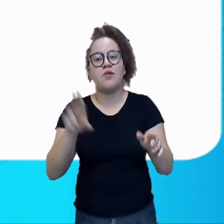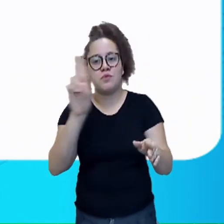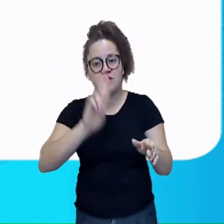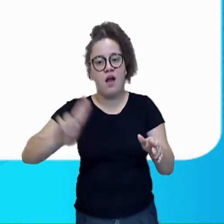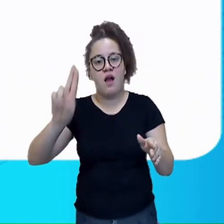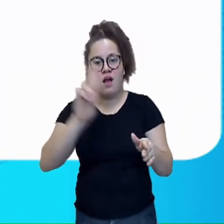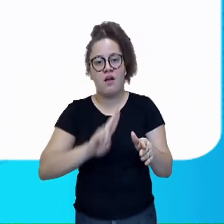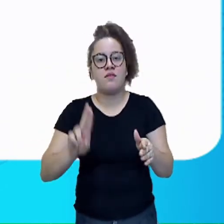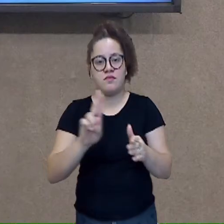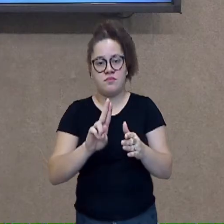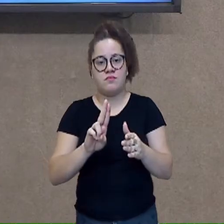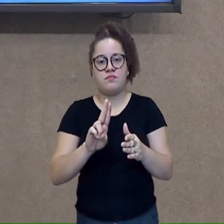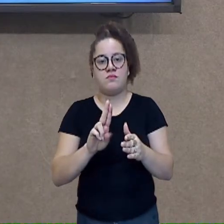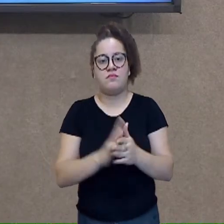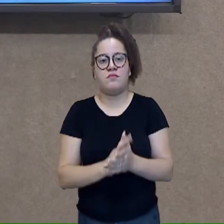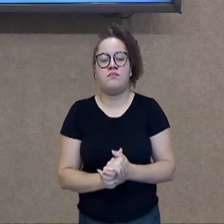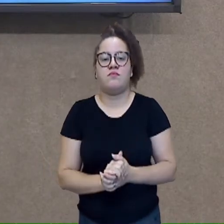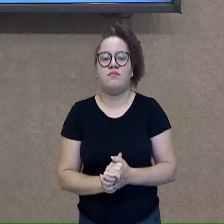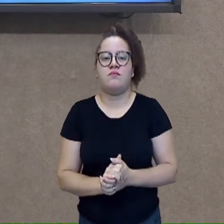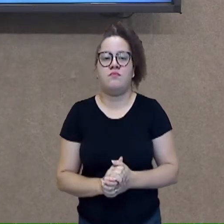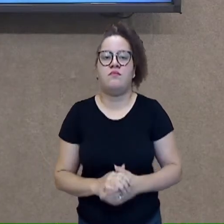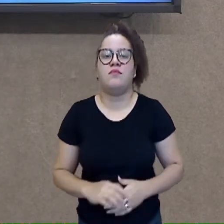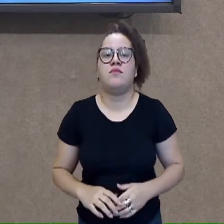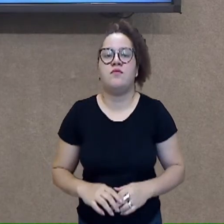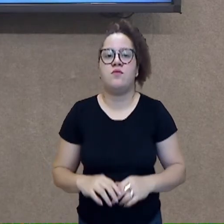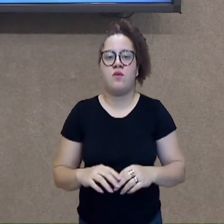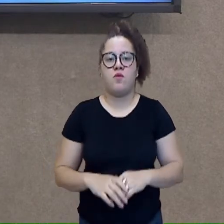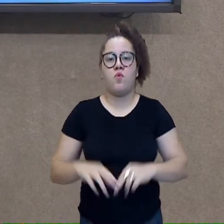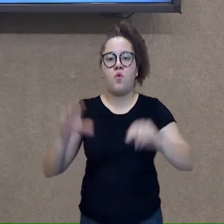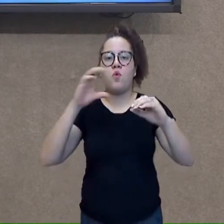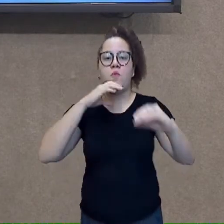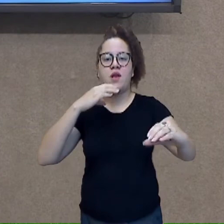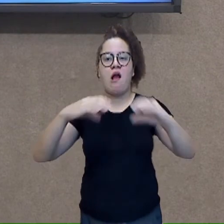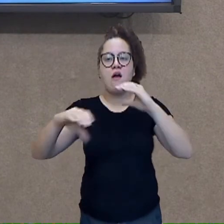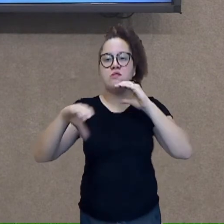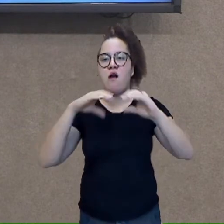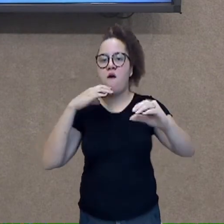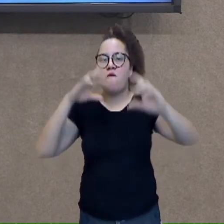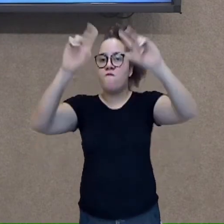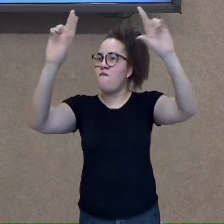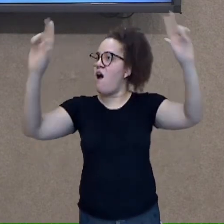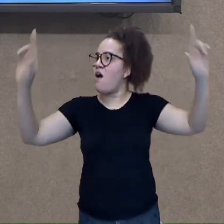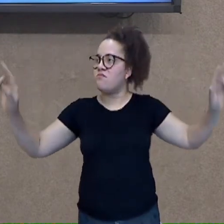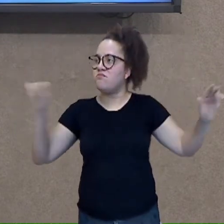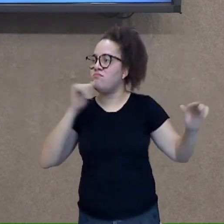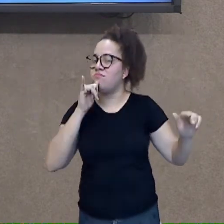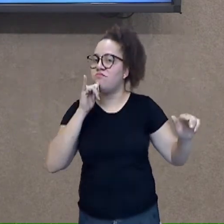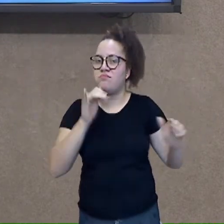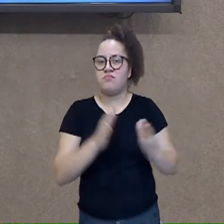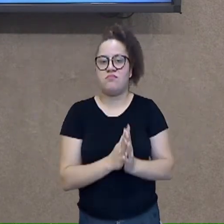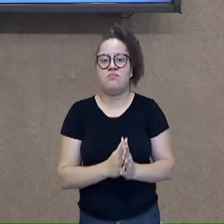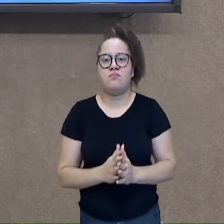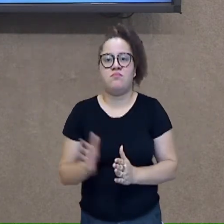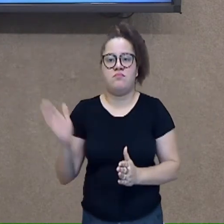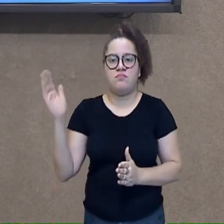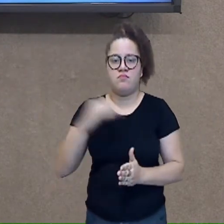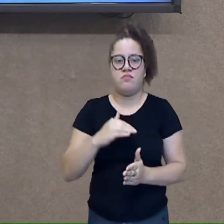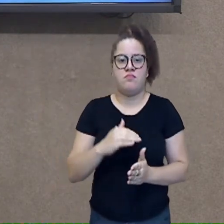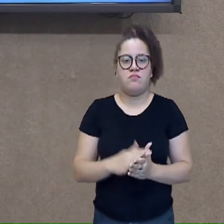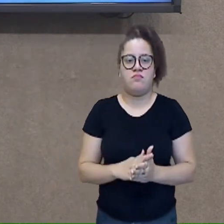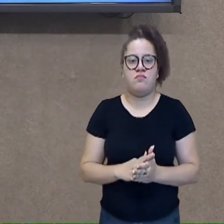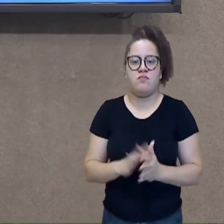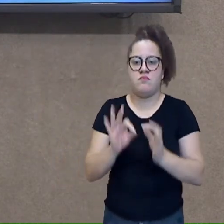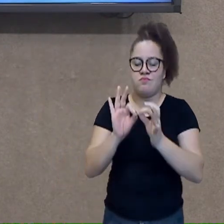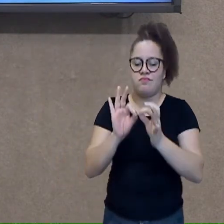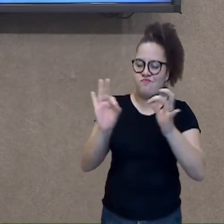isso nós temos ele como hipermídia. Esses são os meios de comunicação. Agora eu vou trazer para vocês como linha